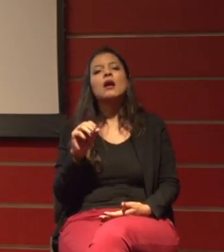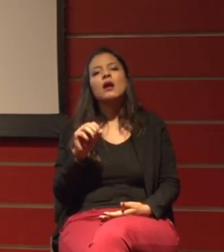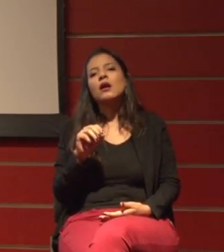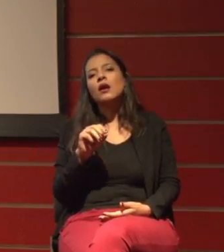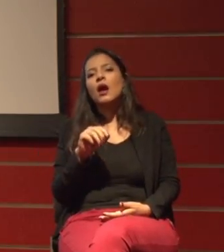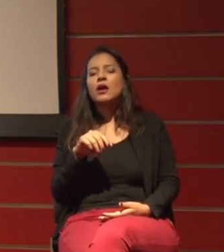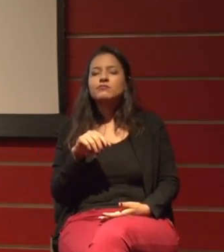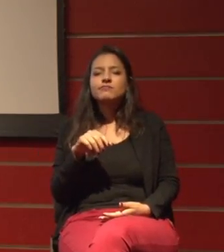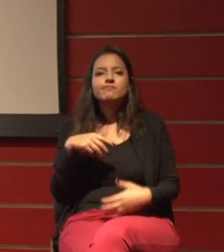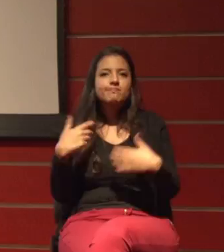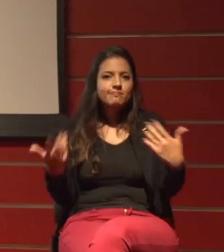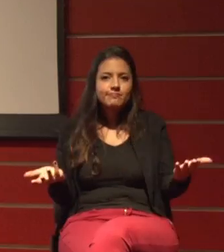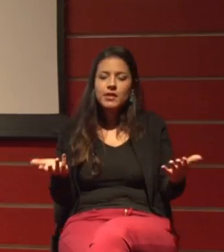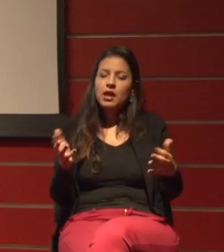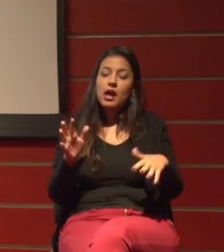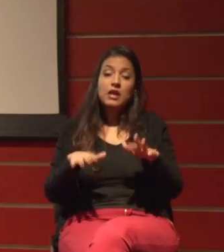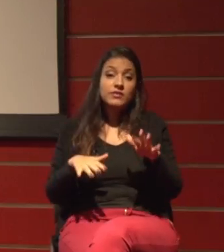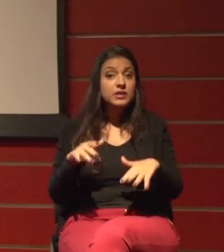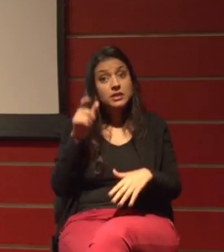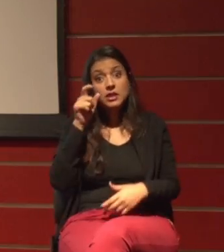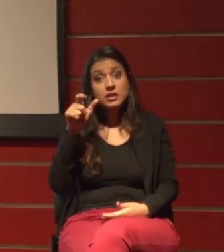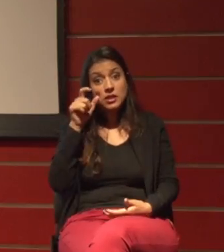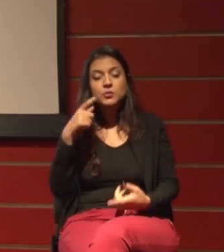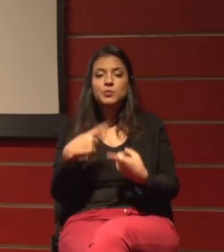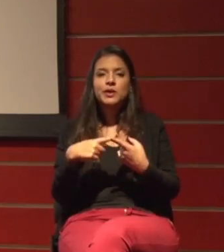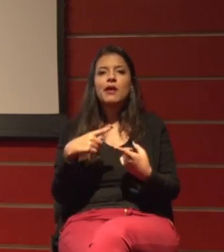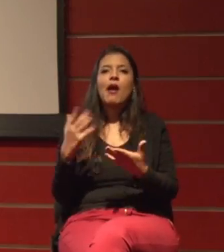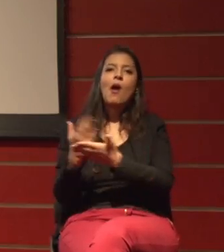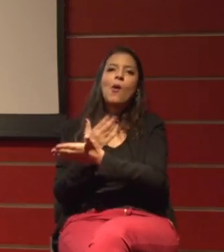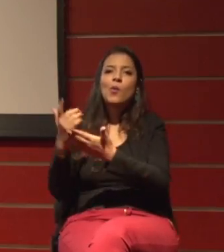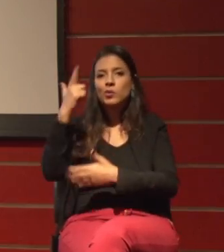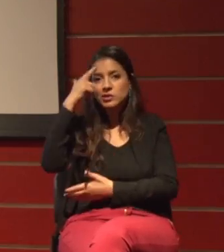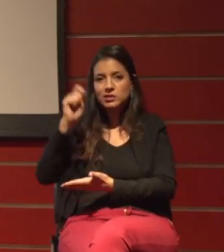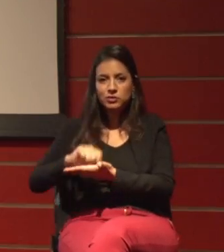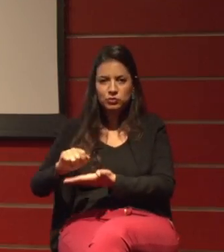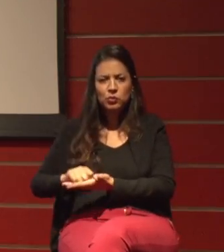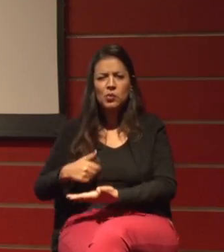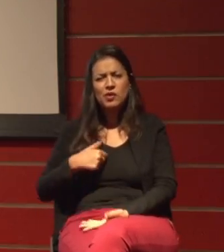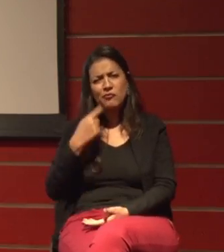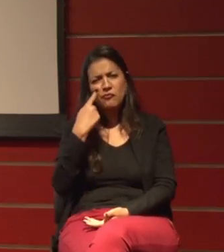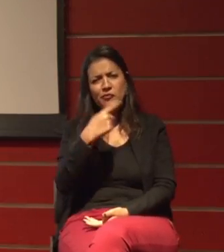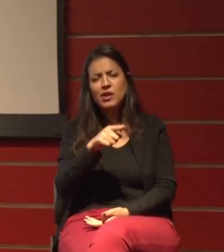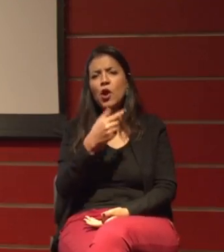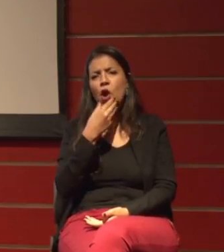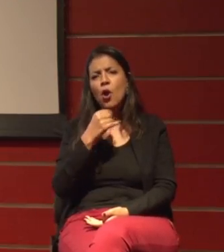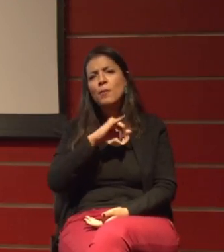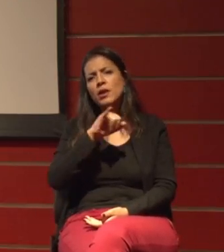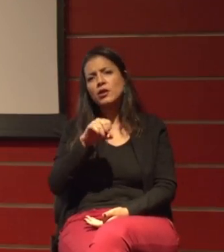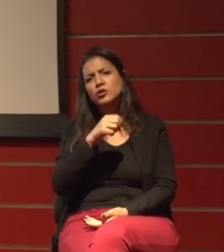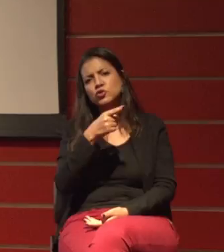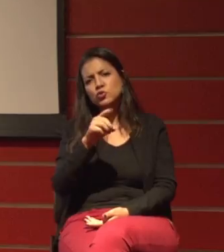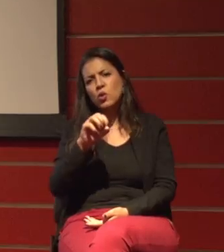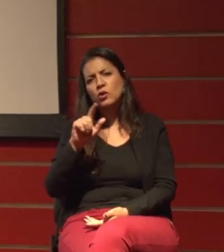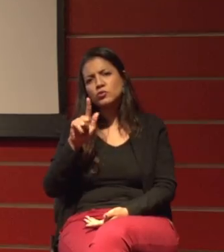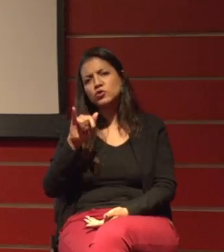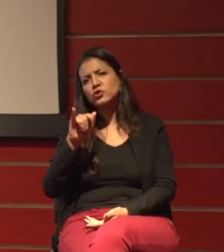fico ali às vezes e até interessante né Tem escritores eu acho que uma entrevista que eu tava vendo do João Gilberto no ele falando